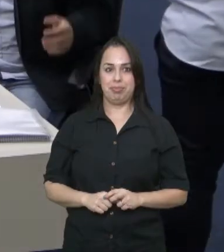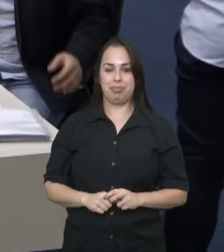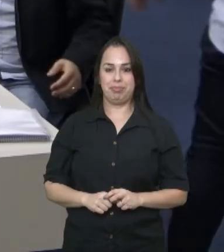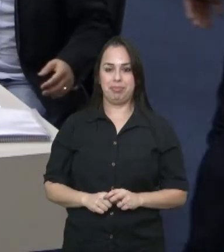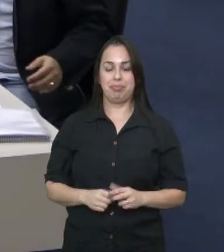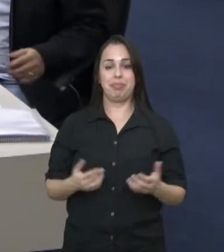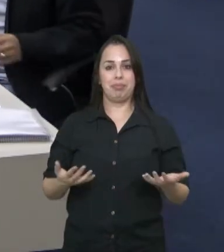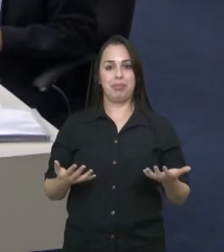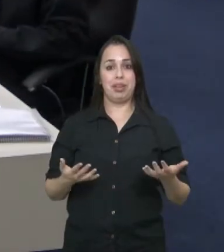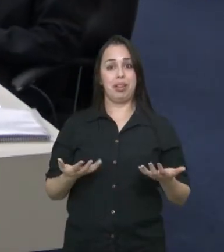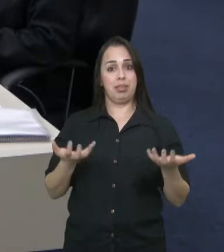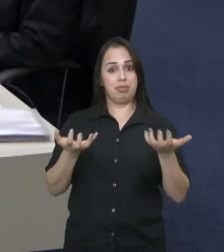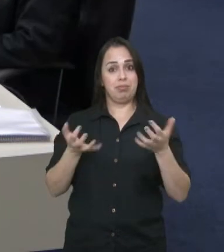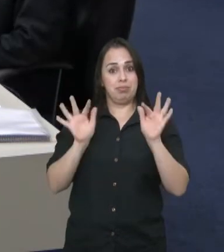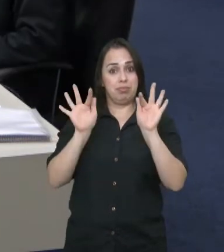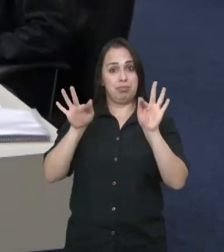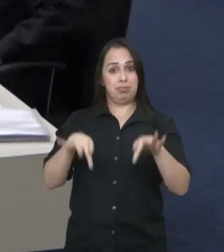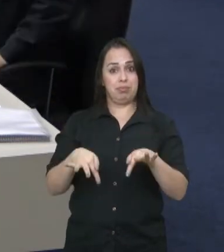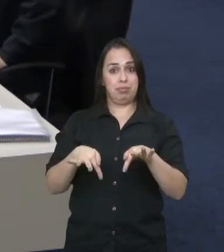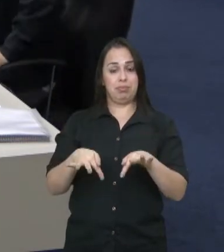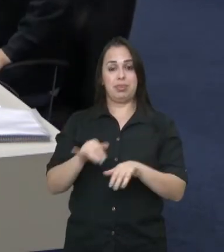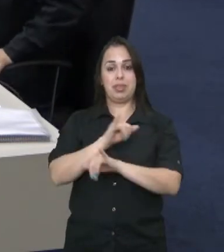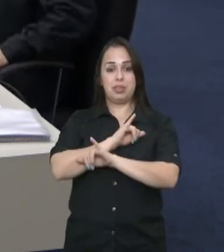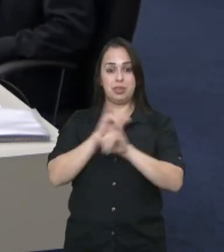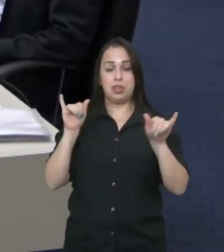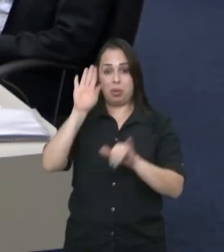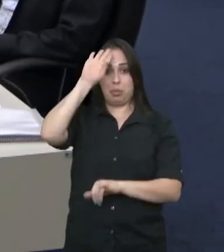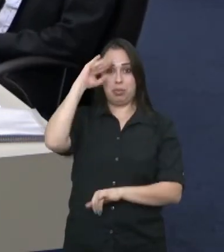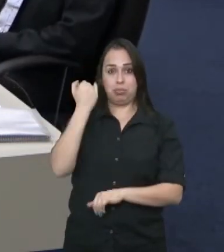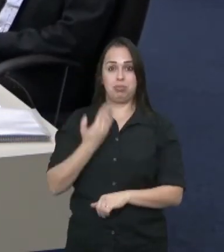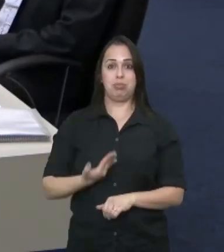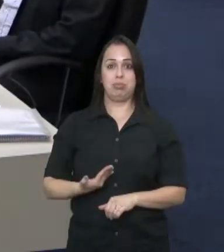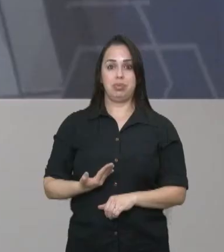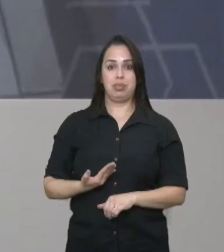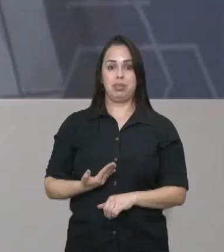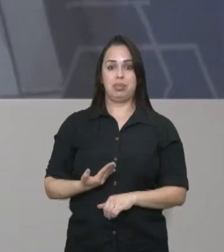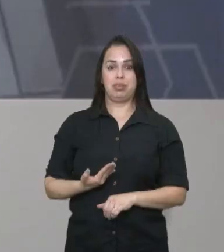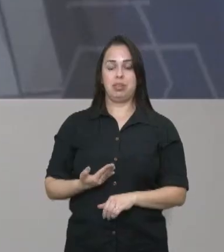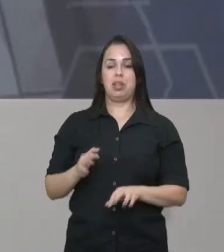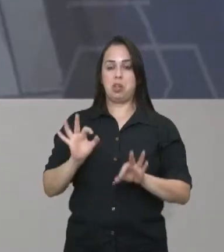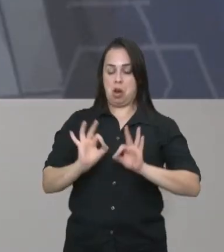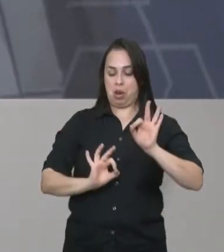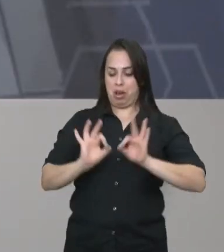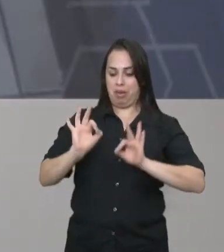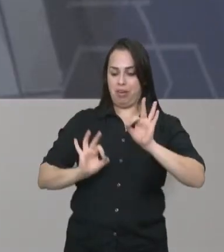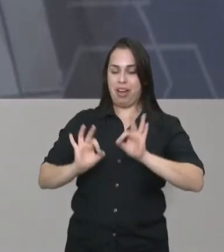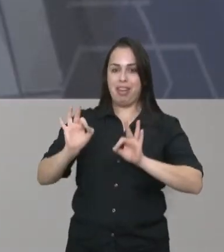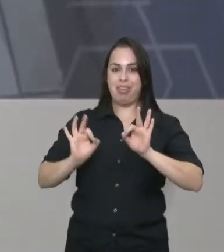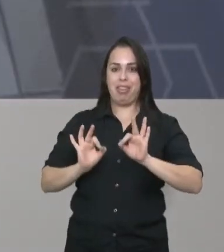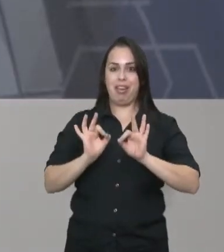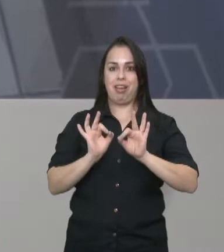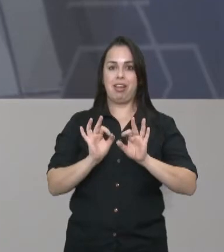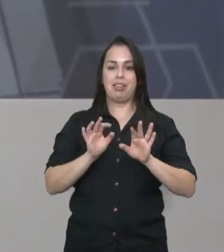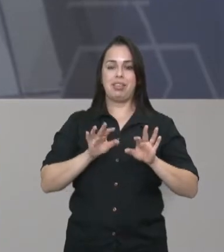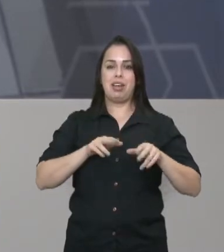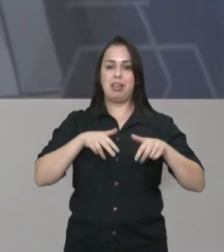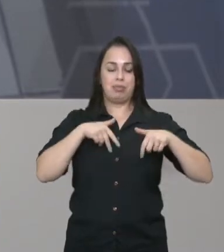Bom, quero encerrar, dizer que foi uma honra trazer e organizar essa caminhada das